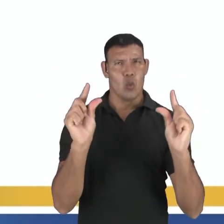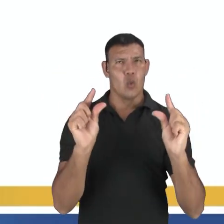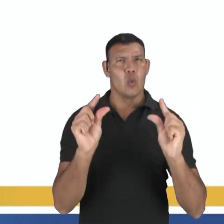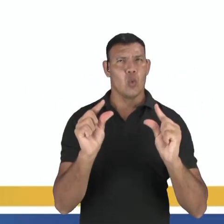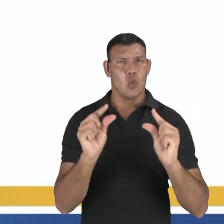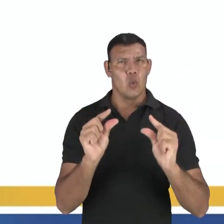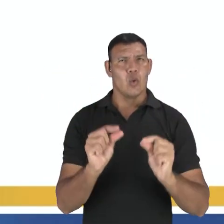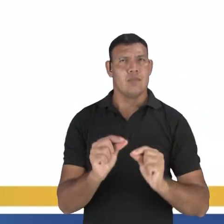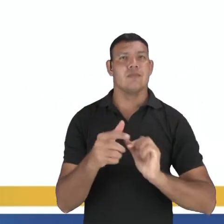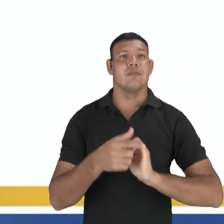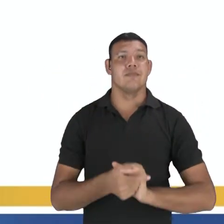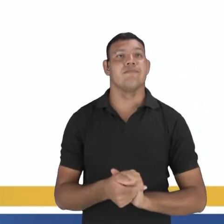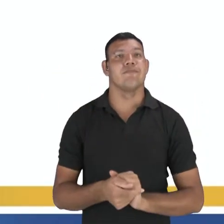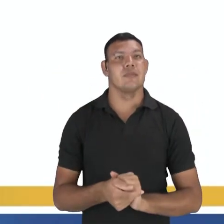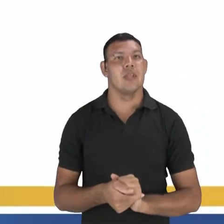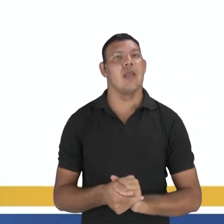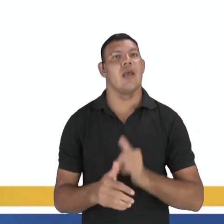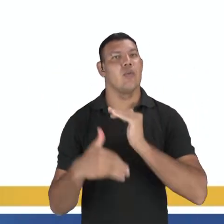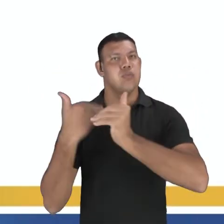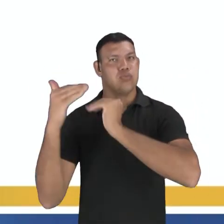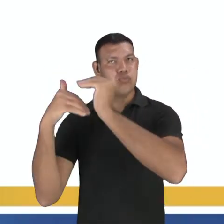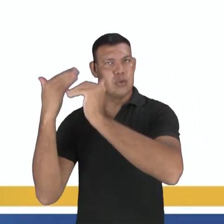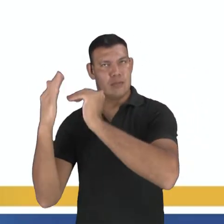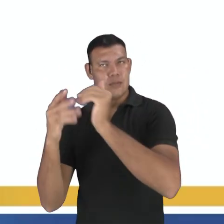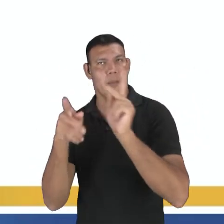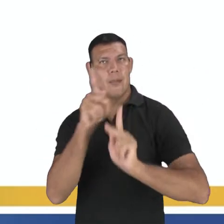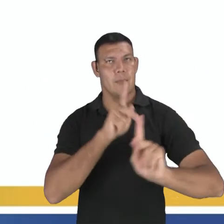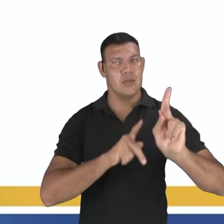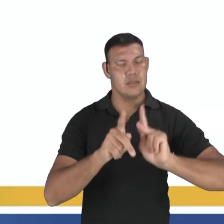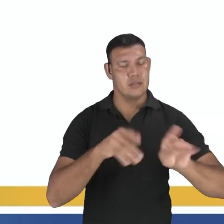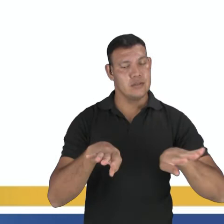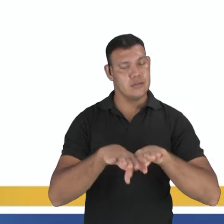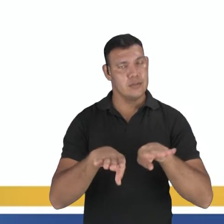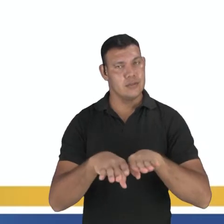meio ambiente um tema literalmente estratégico e urgente.